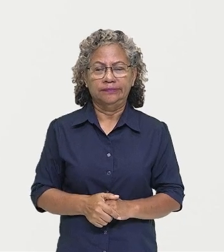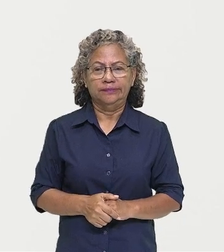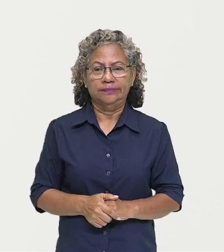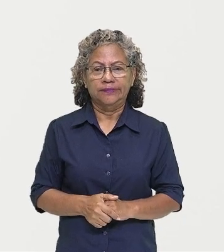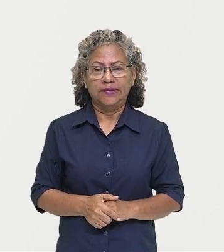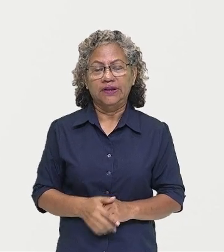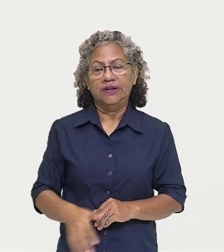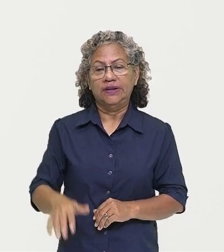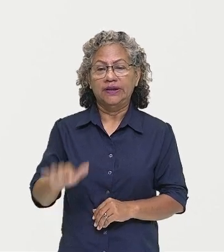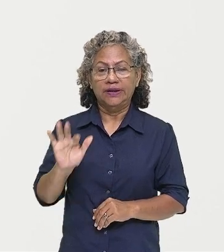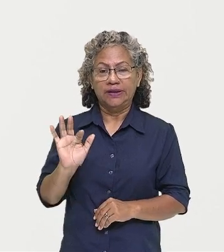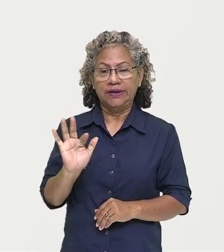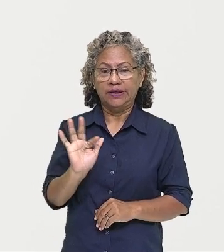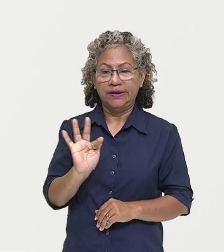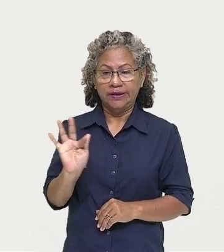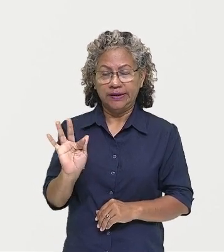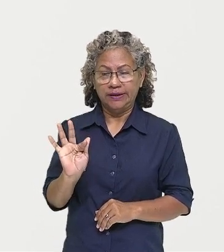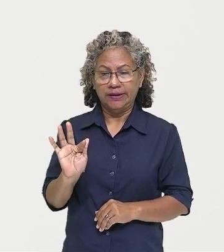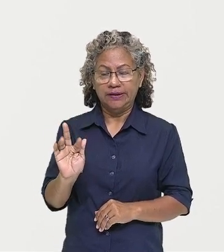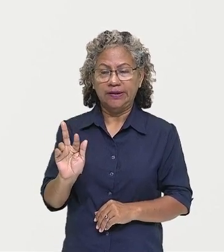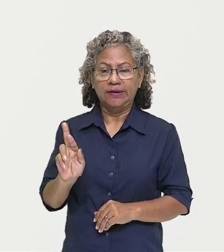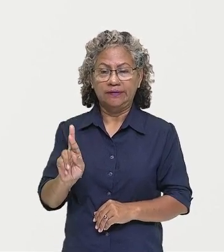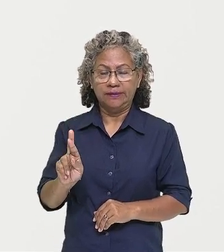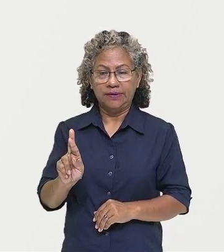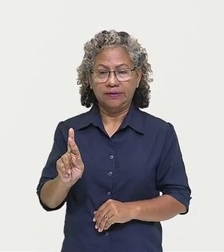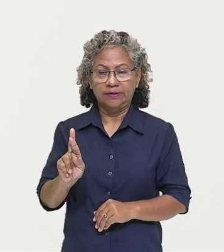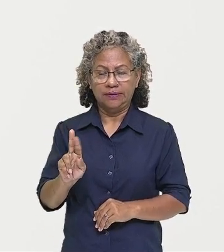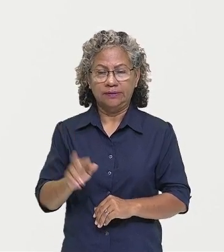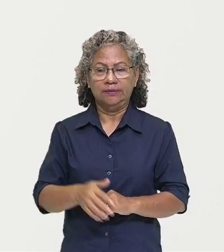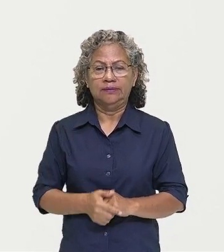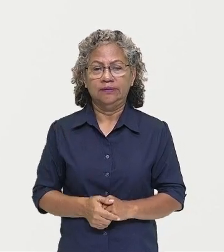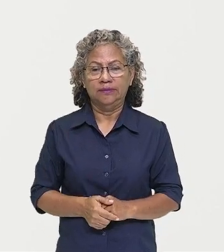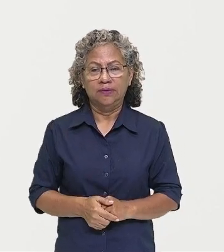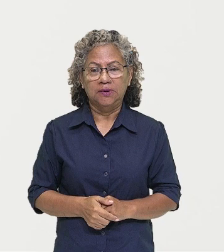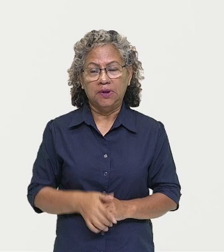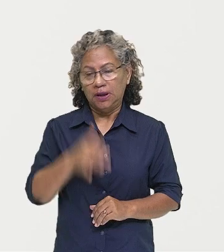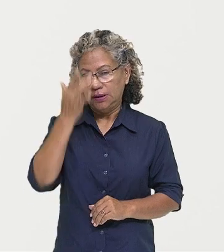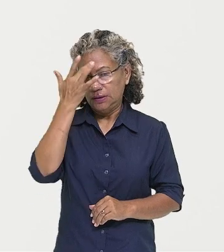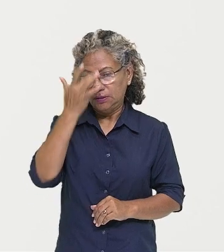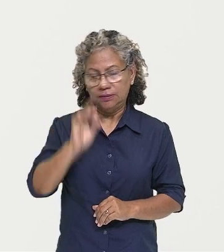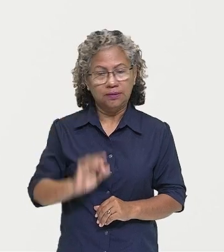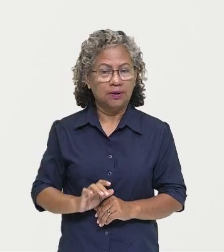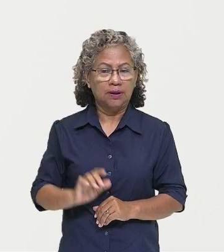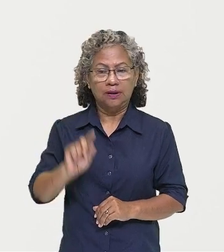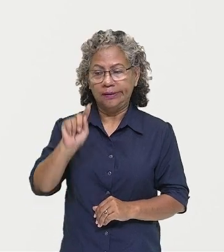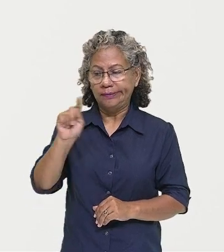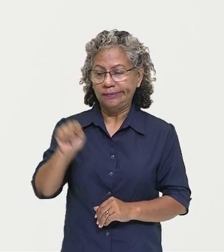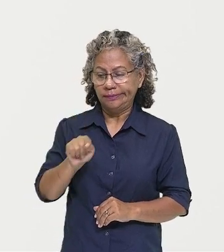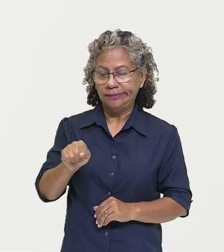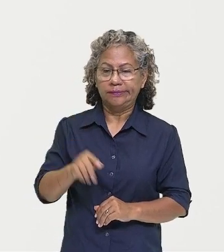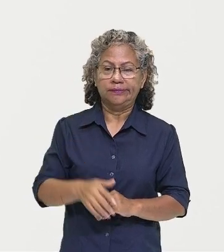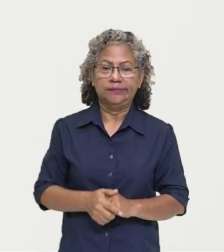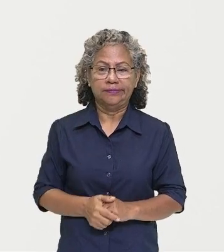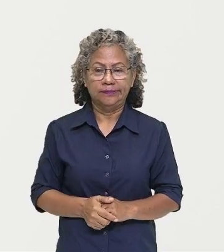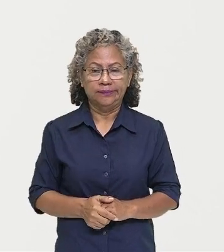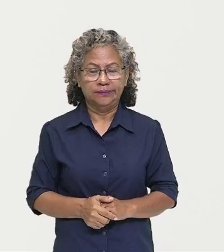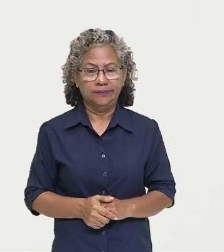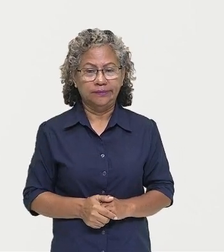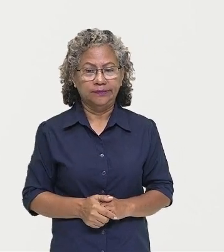força. Vamos chamar de força resultante, ou em outros livros tem força